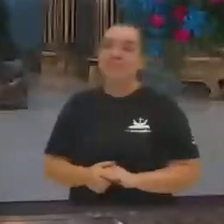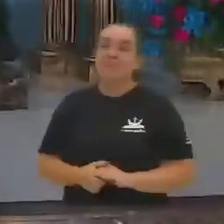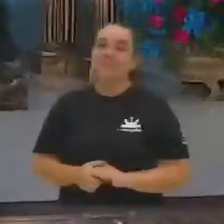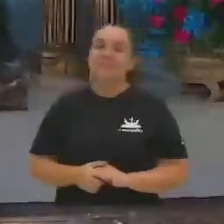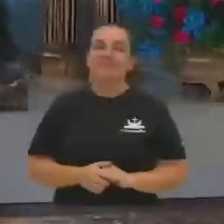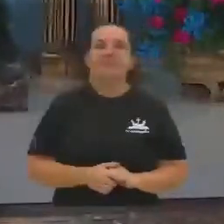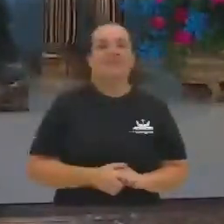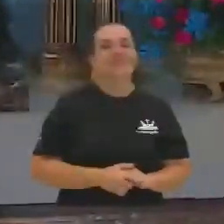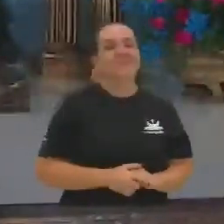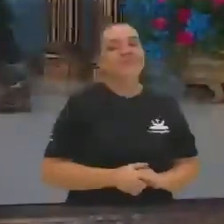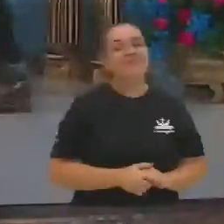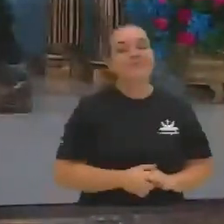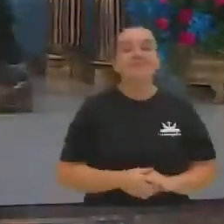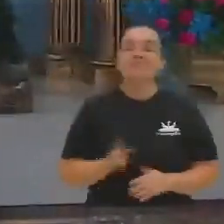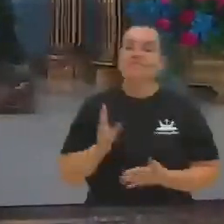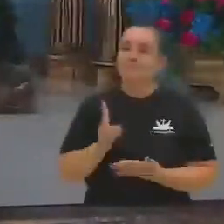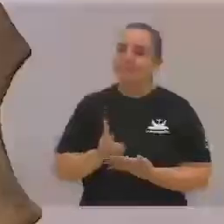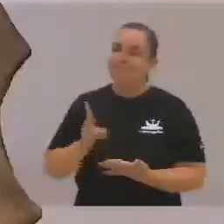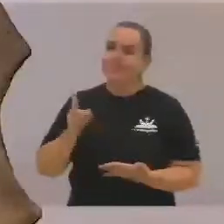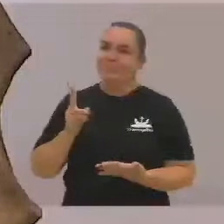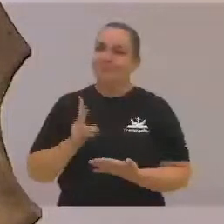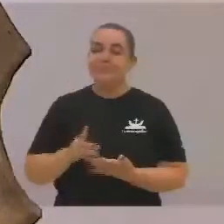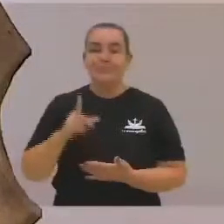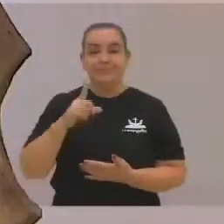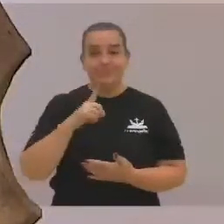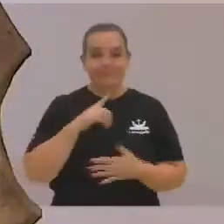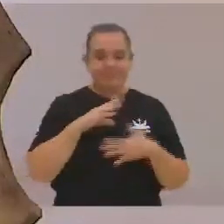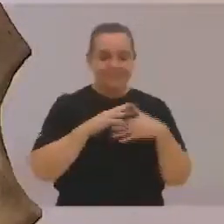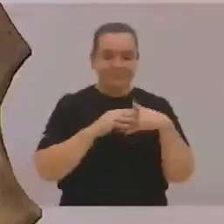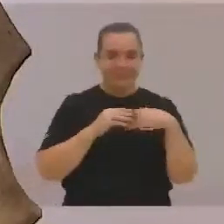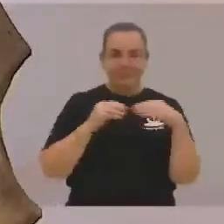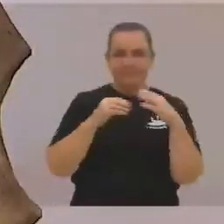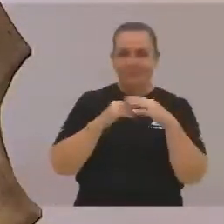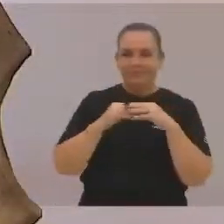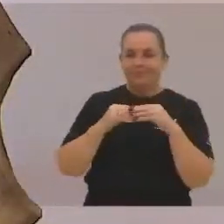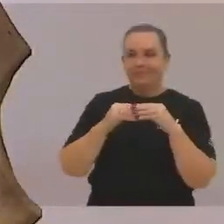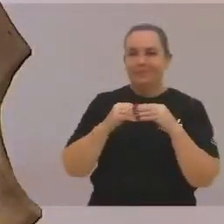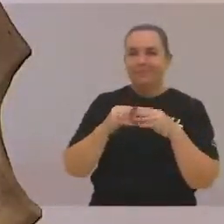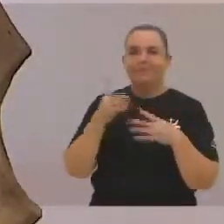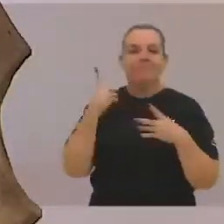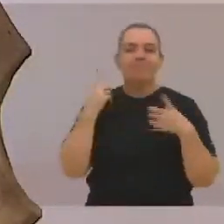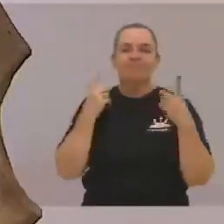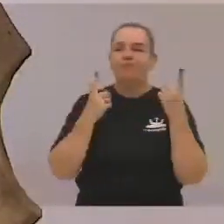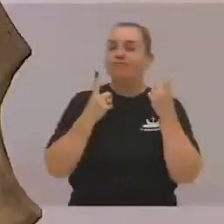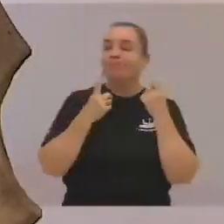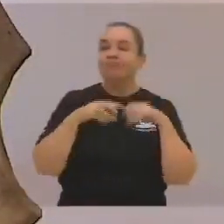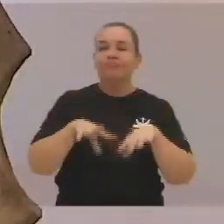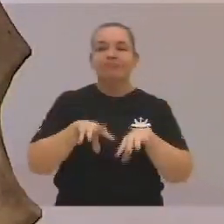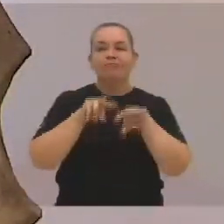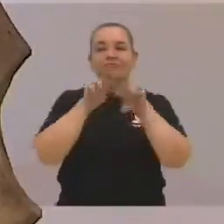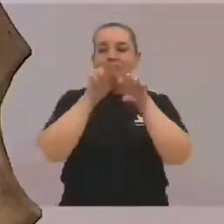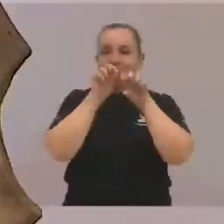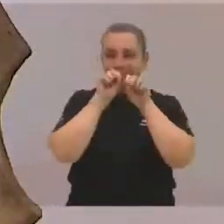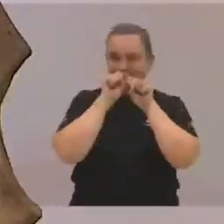generosas. Fica sempre um pouco de